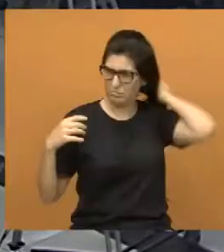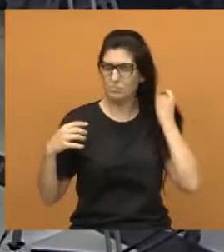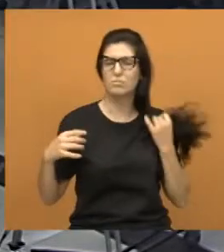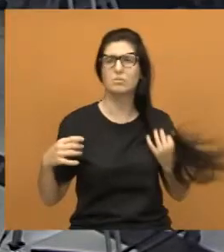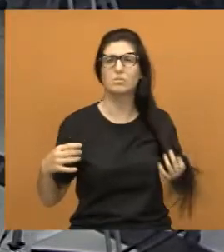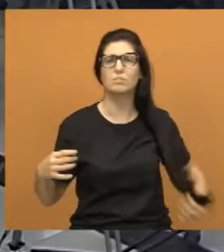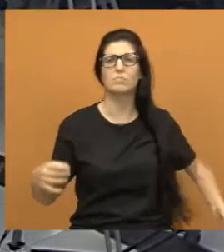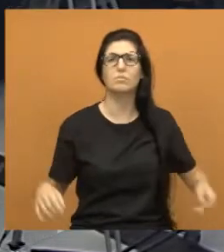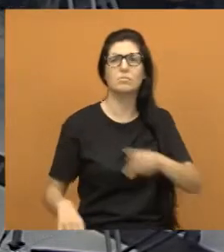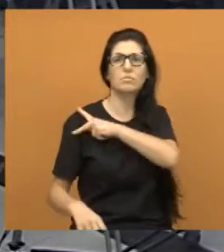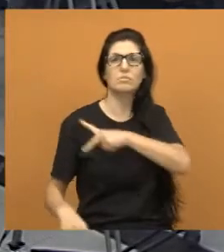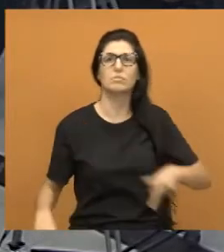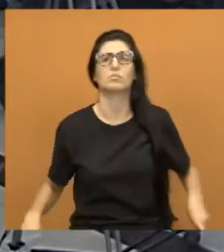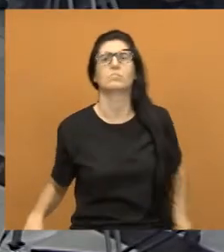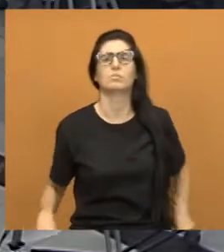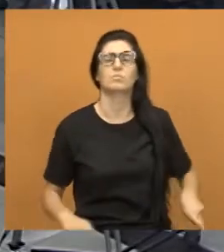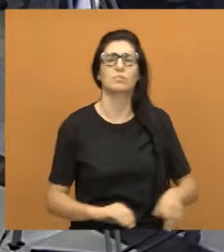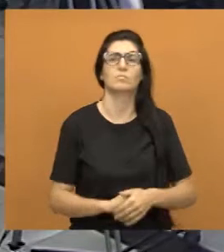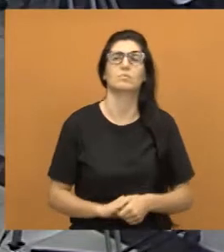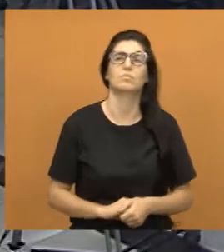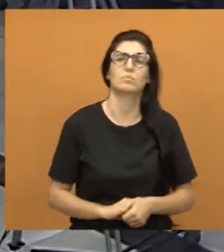Senhora presidente,